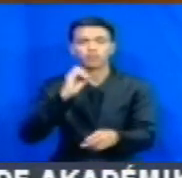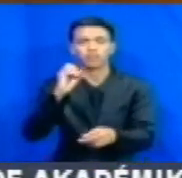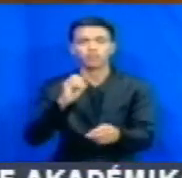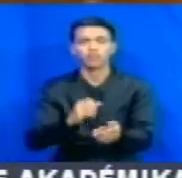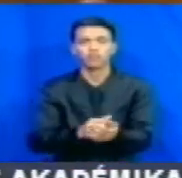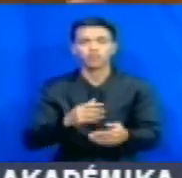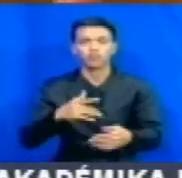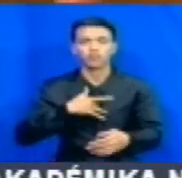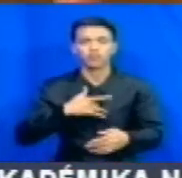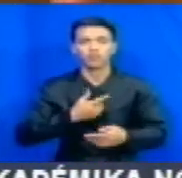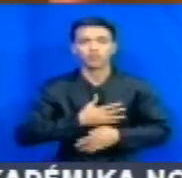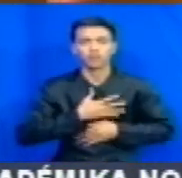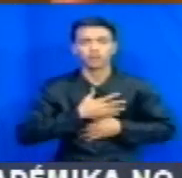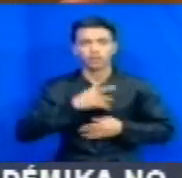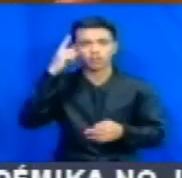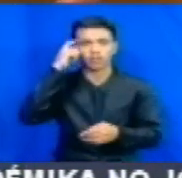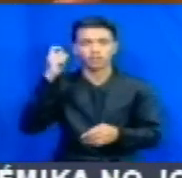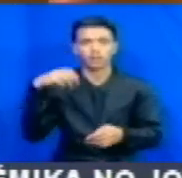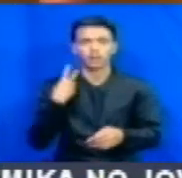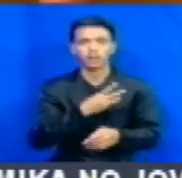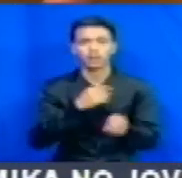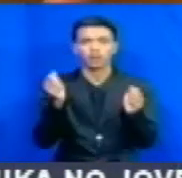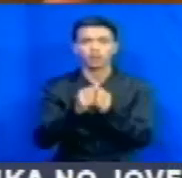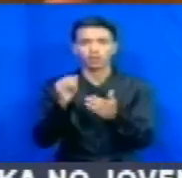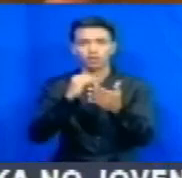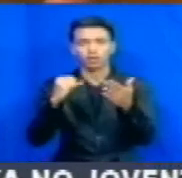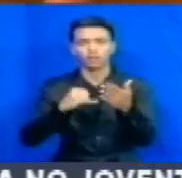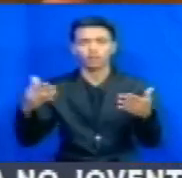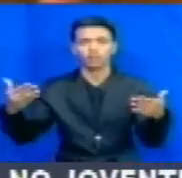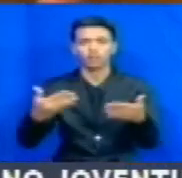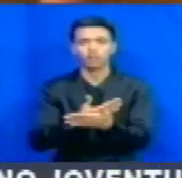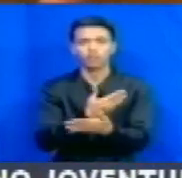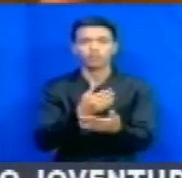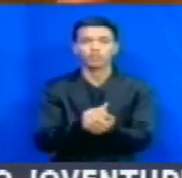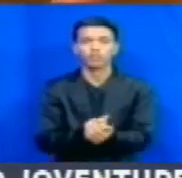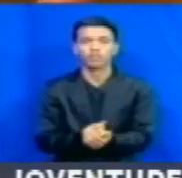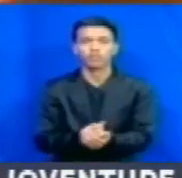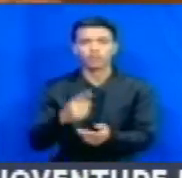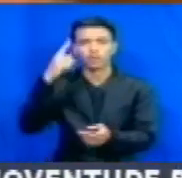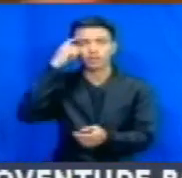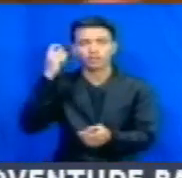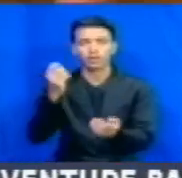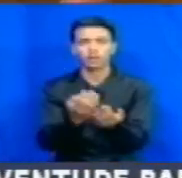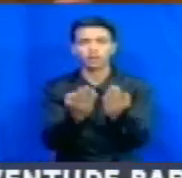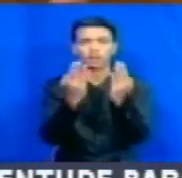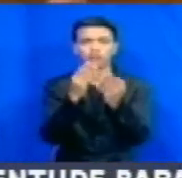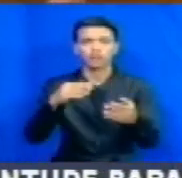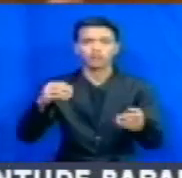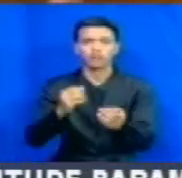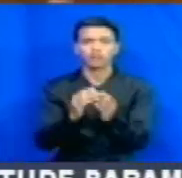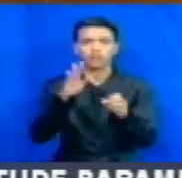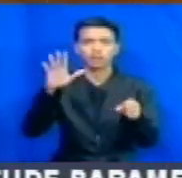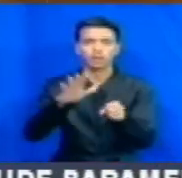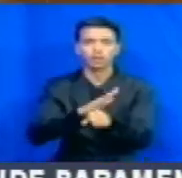gulu tamba ita homo de lufon ho tekni de. Sebenarnya biologi dah font, tapi mana coru sekarang masih tambah serbor.